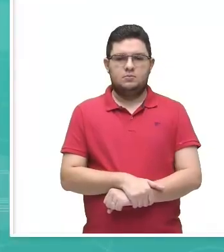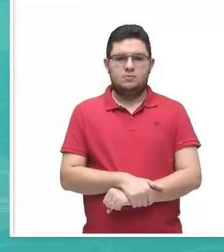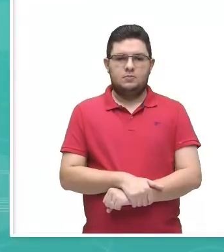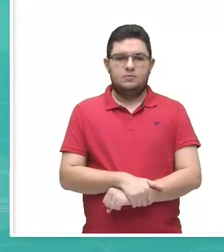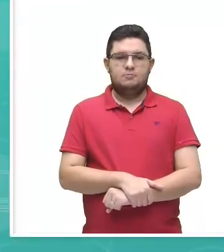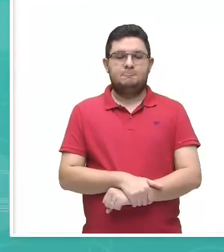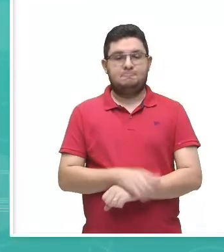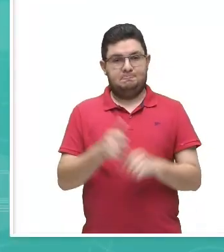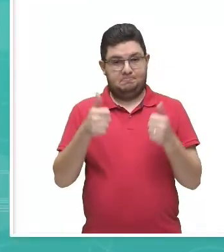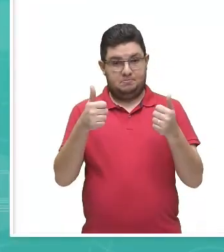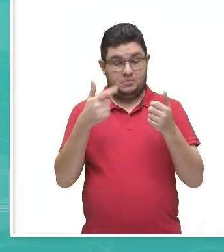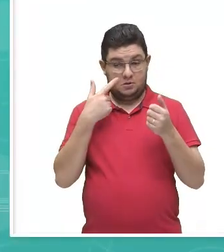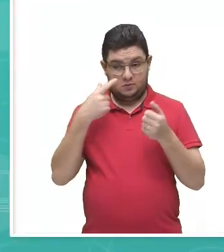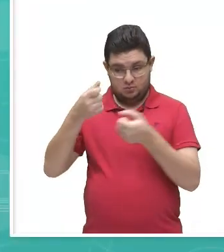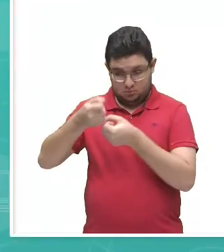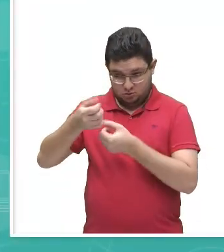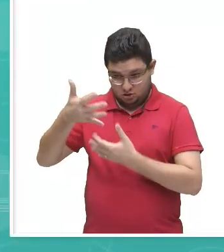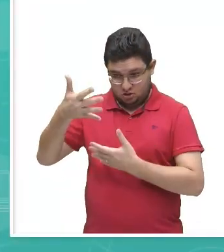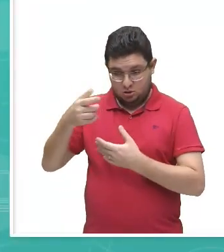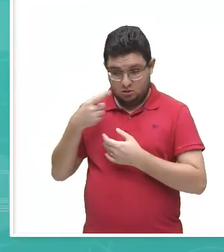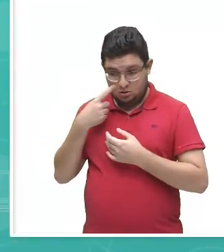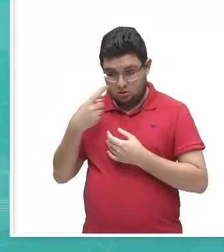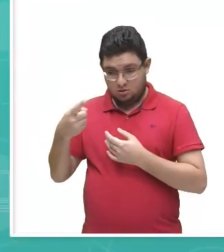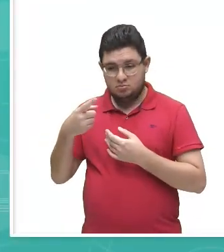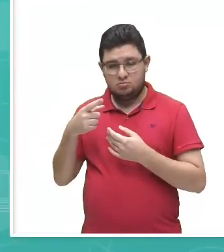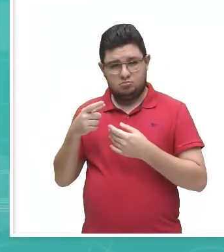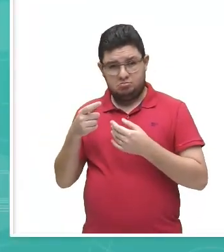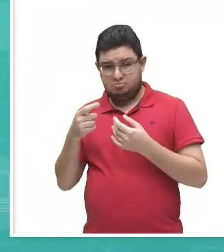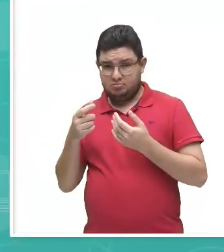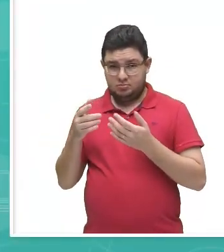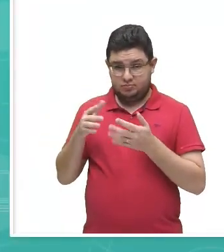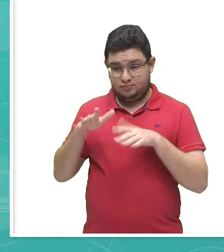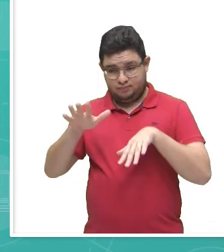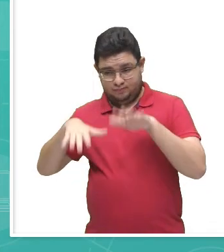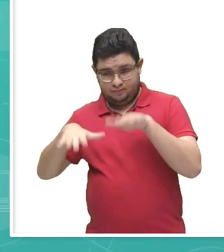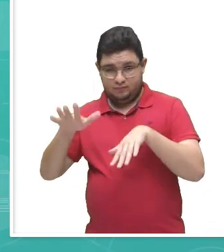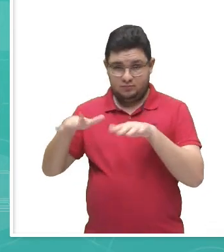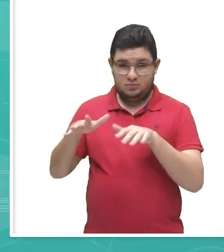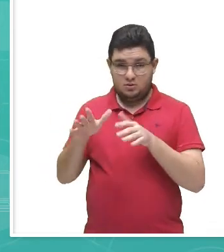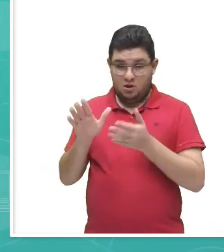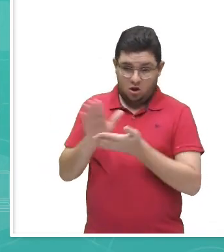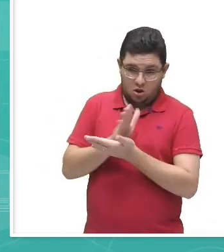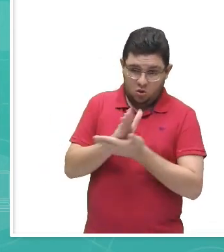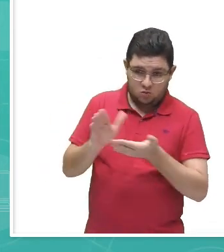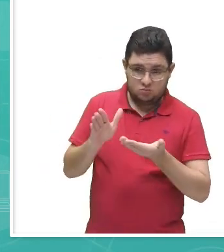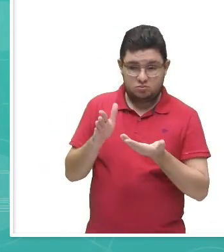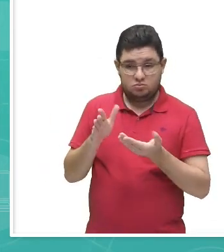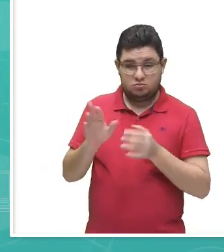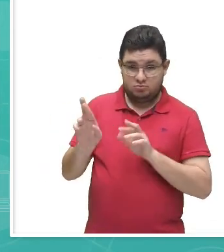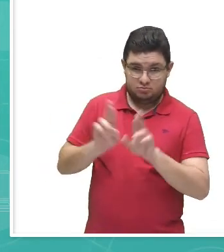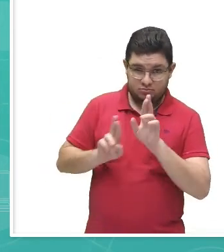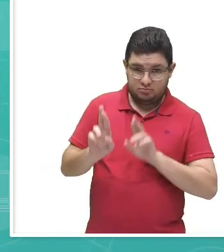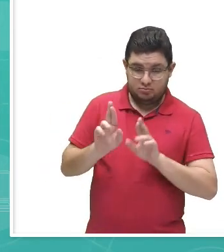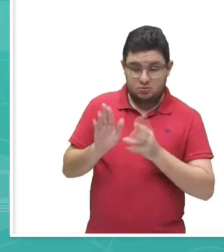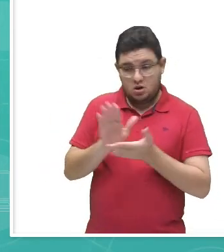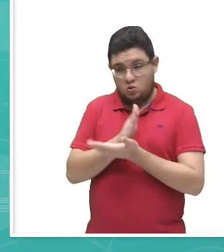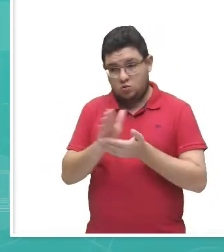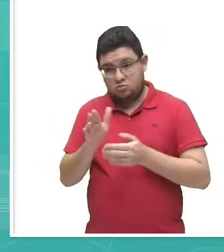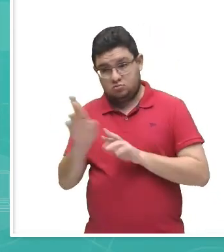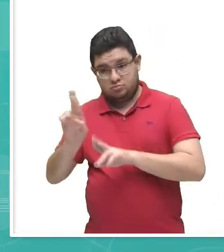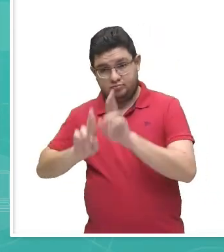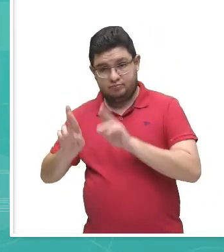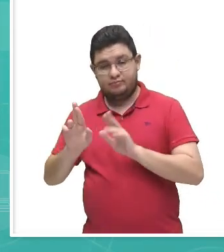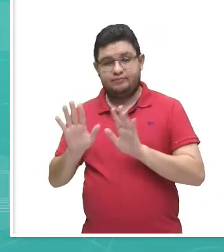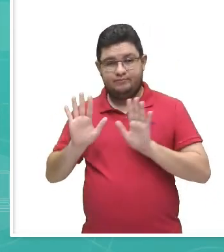Então, gente, também estou vendo aqui que não há consenso com relação à resposta. Essa é um pouquinho mais complexa, porque a gente tem que ler todas as frases. E